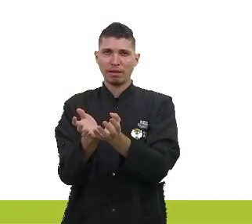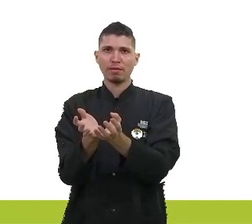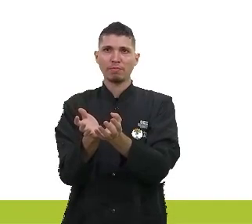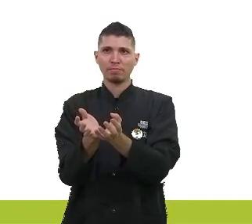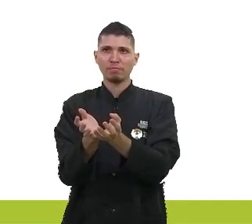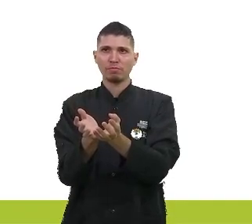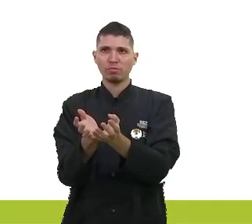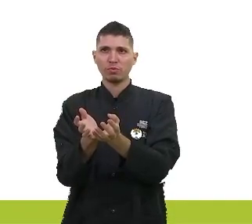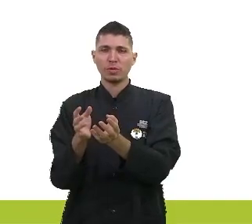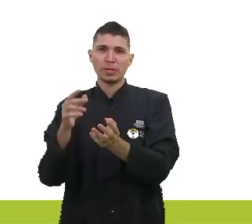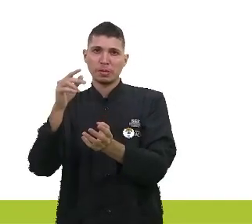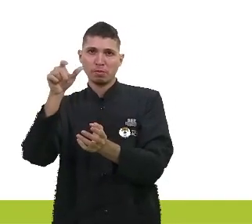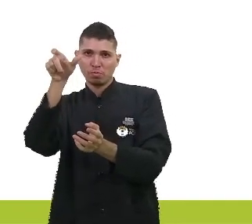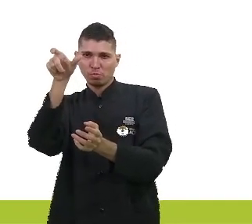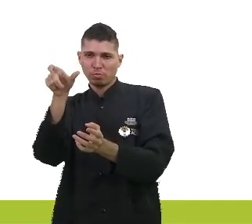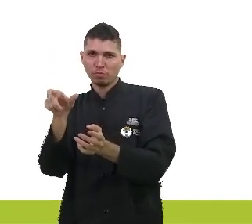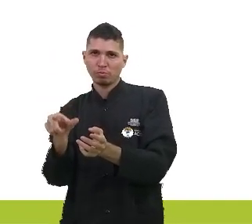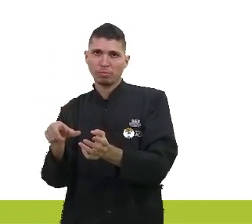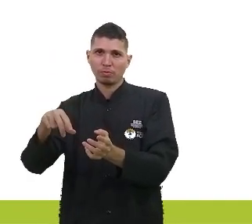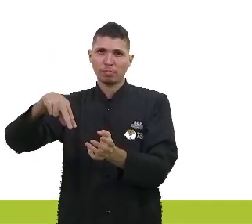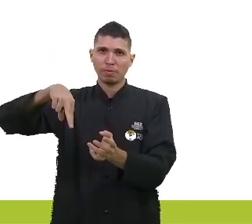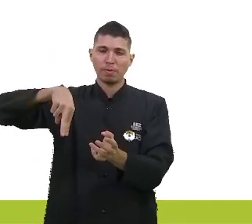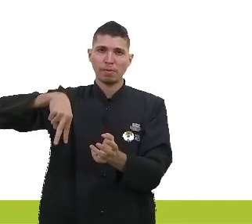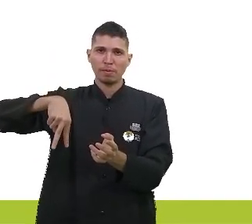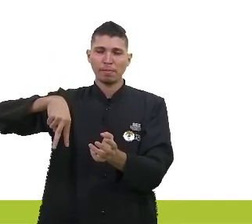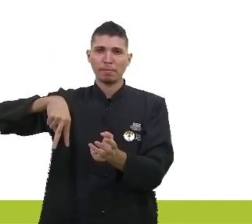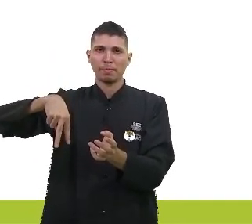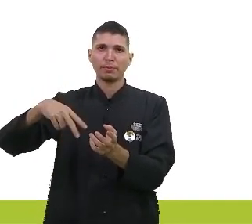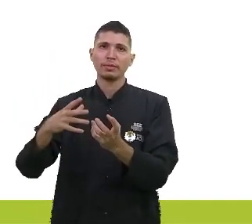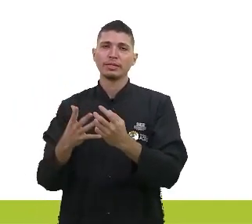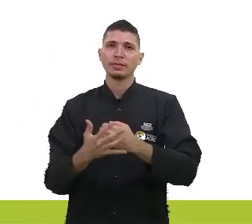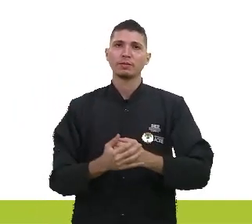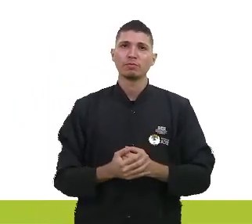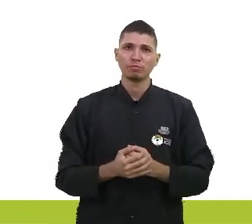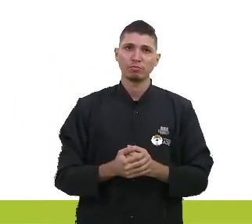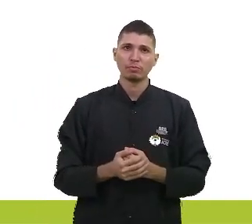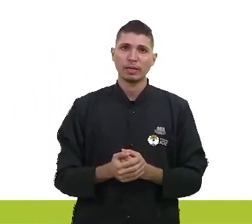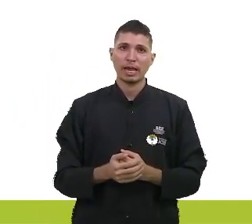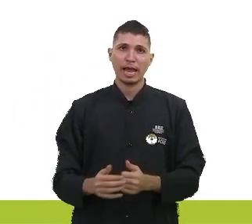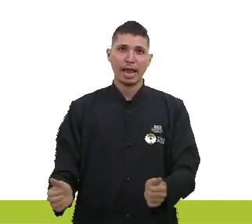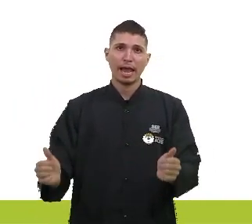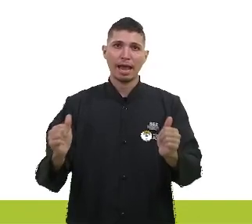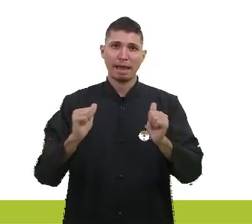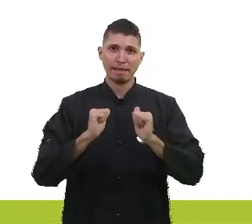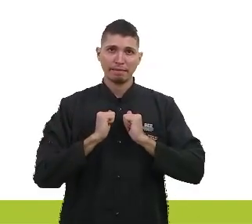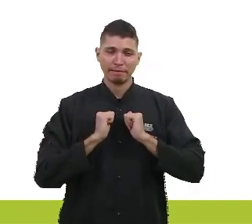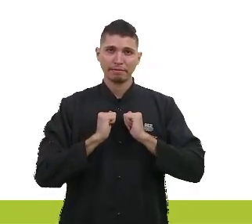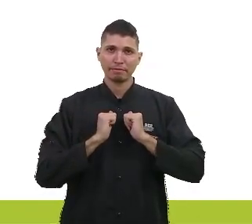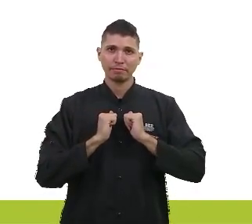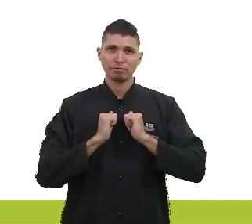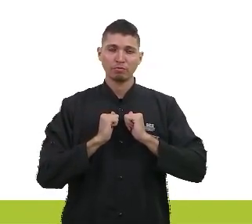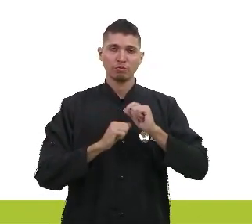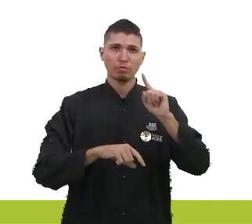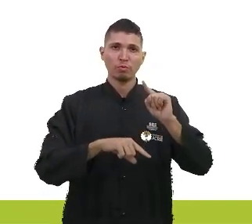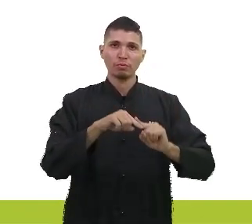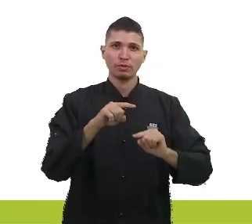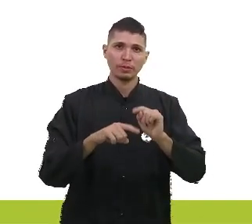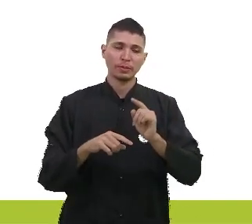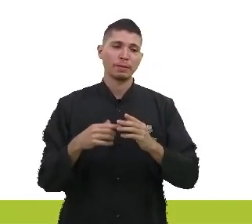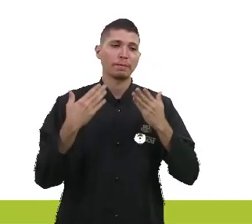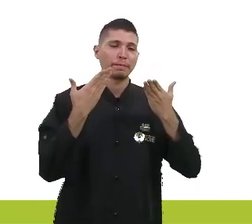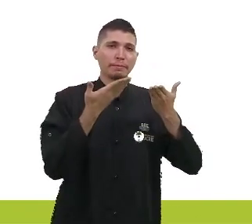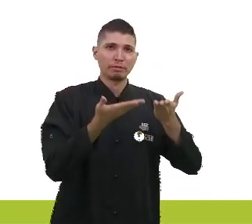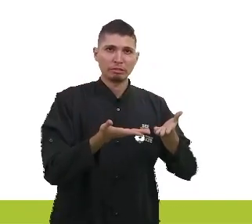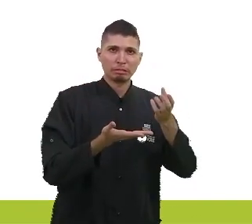situações, o que significa aí? Significa que a inércia que está atuando nesses corpos, no caso do caminhão, se a